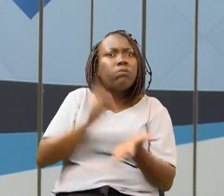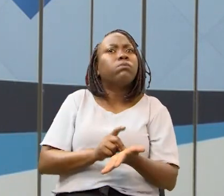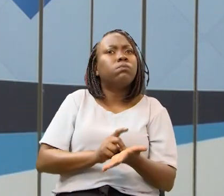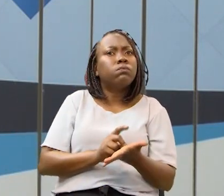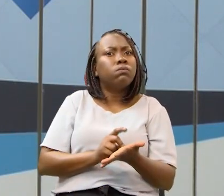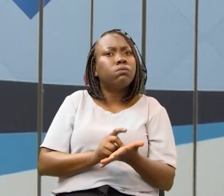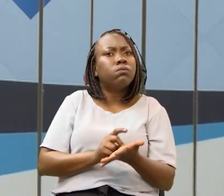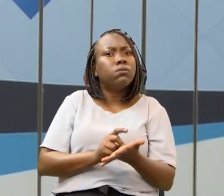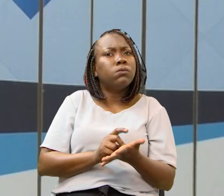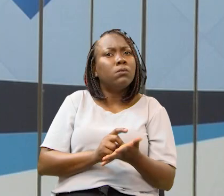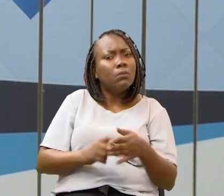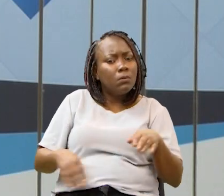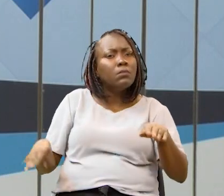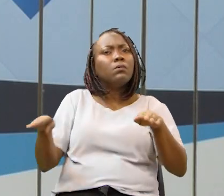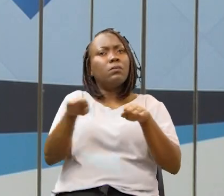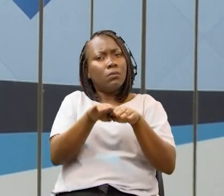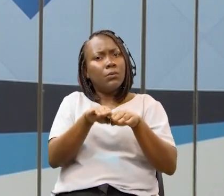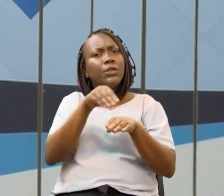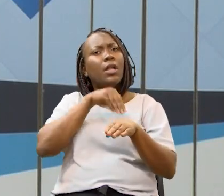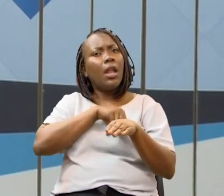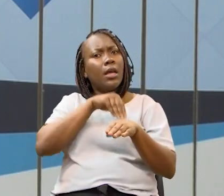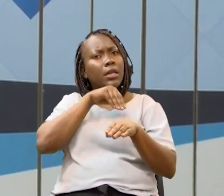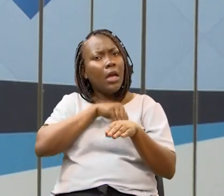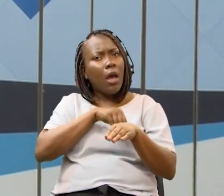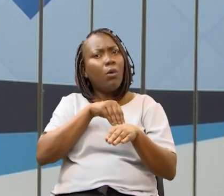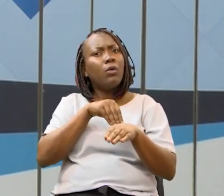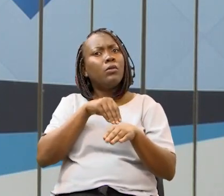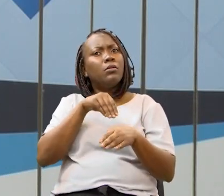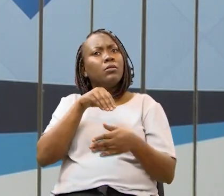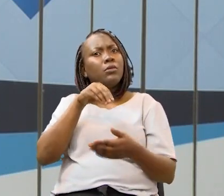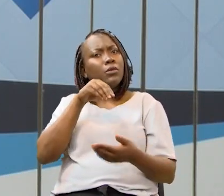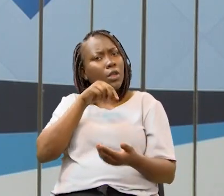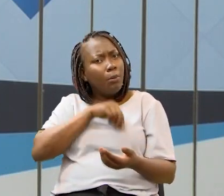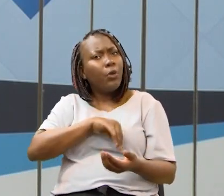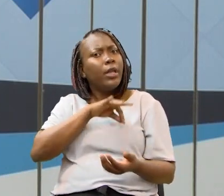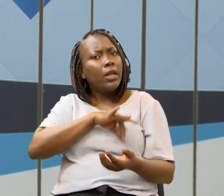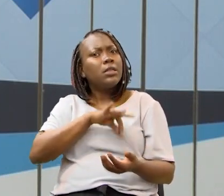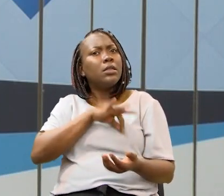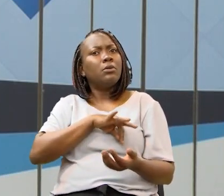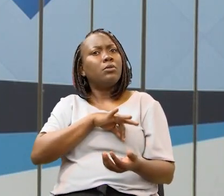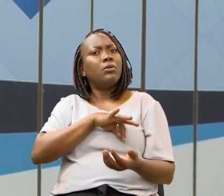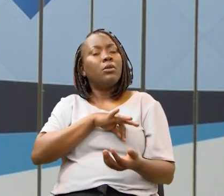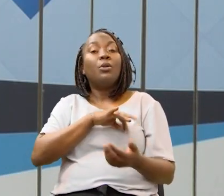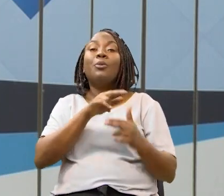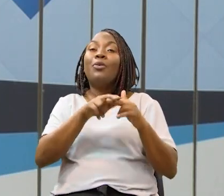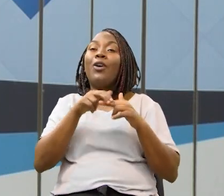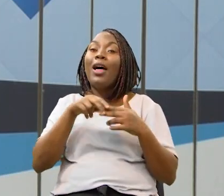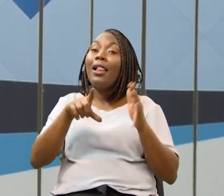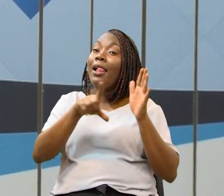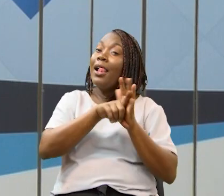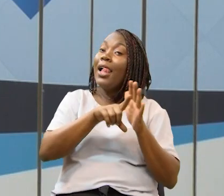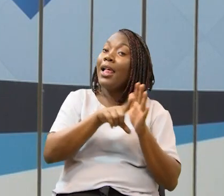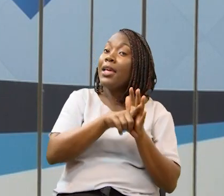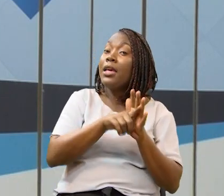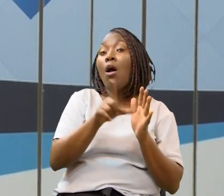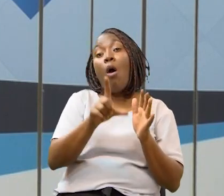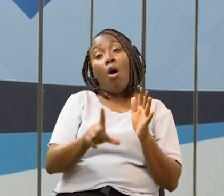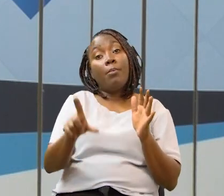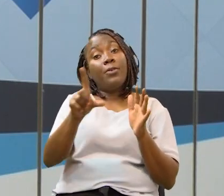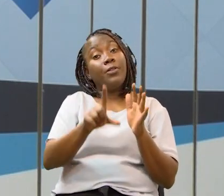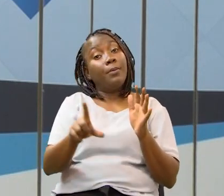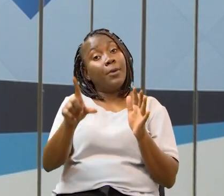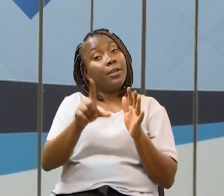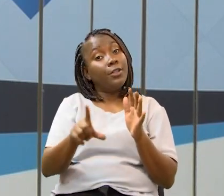efetivar, de fato, essa igualdade salarial e de remuneração. Então, é por isso que vem a lei e,